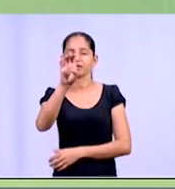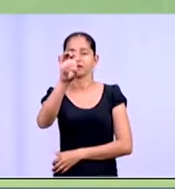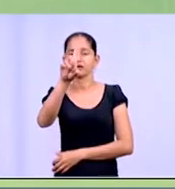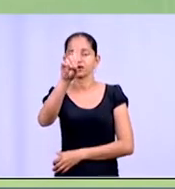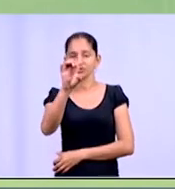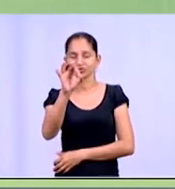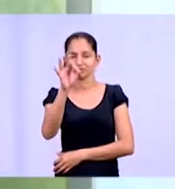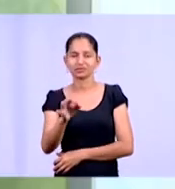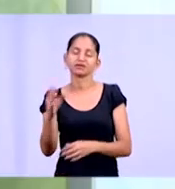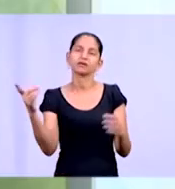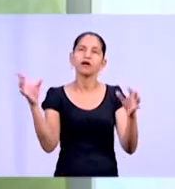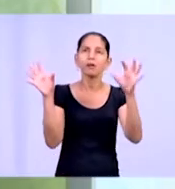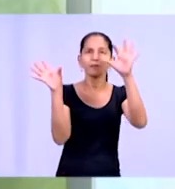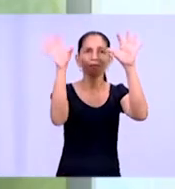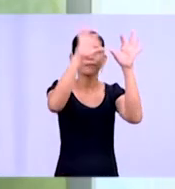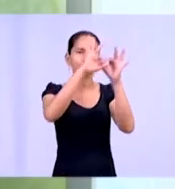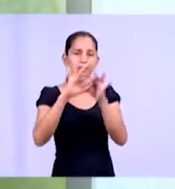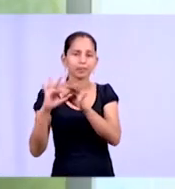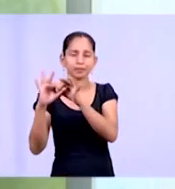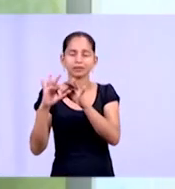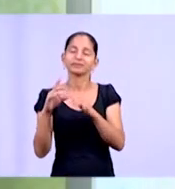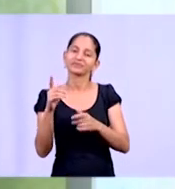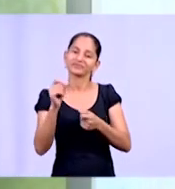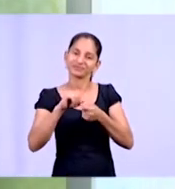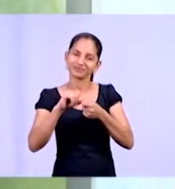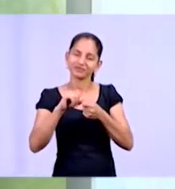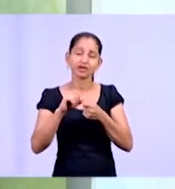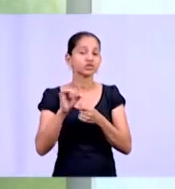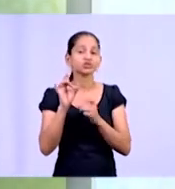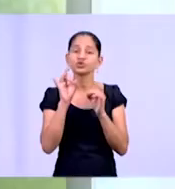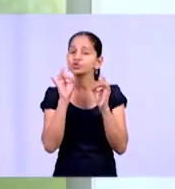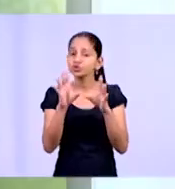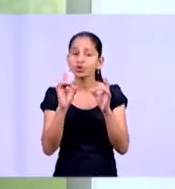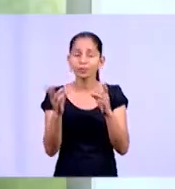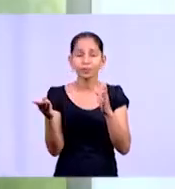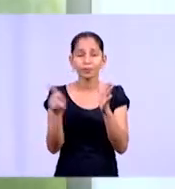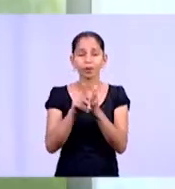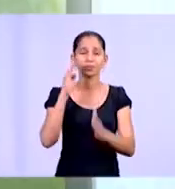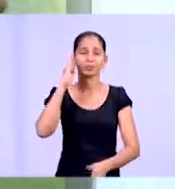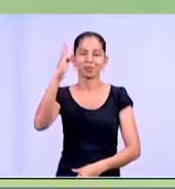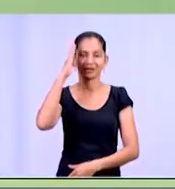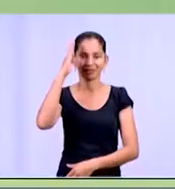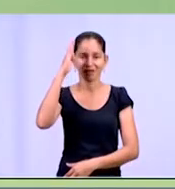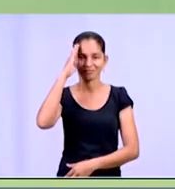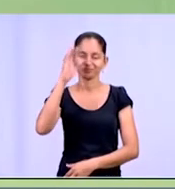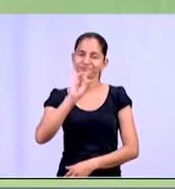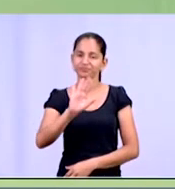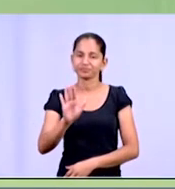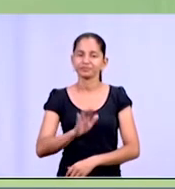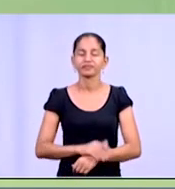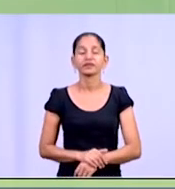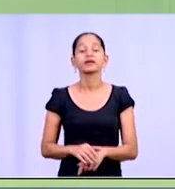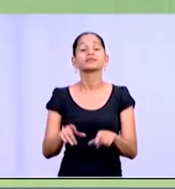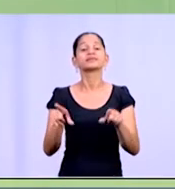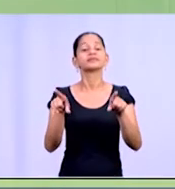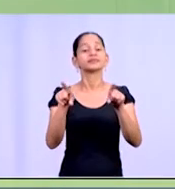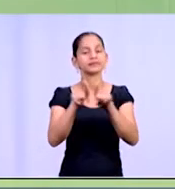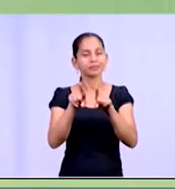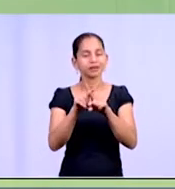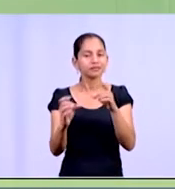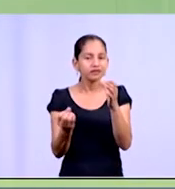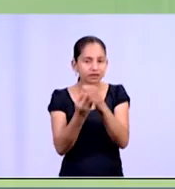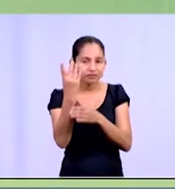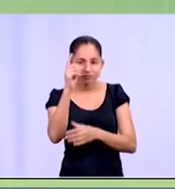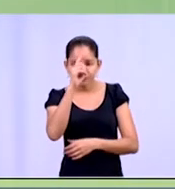dos Estados Unidos, cujo objetivo era puramente fins militares. Foi criado pelo Departamento de